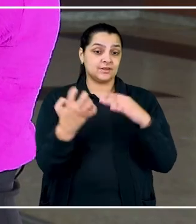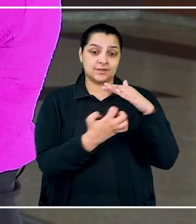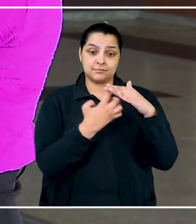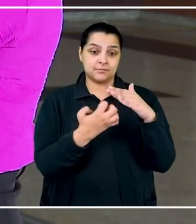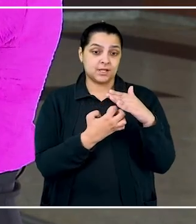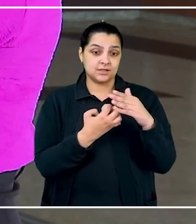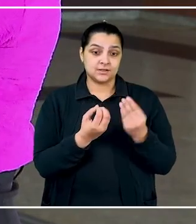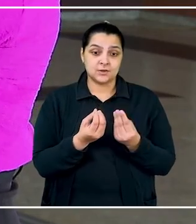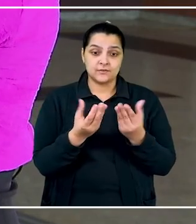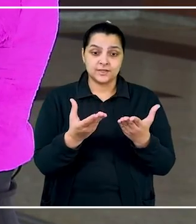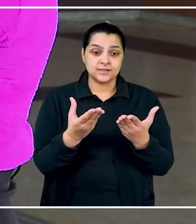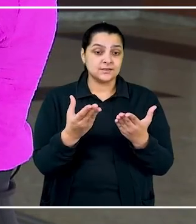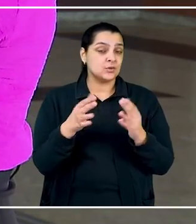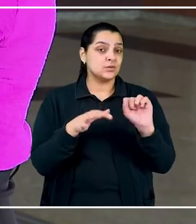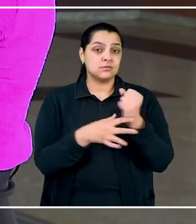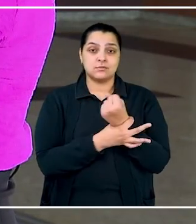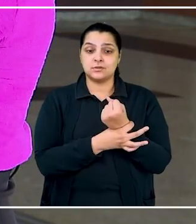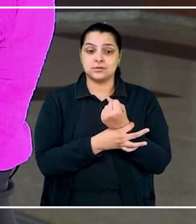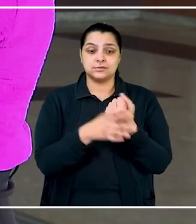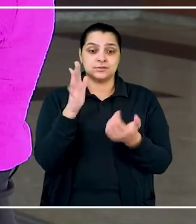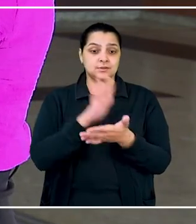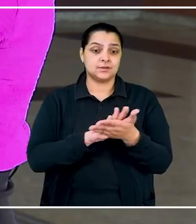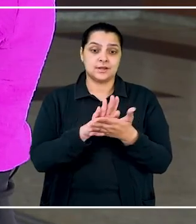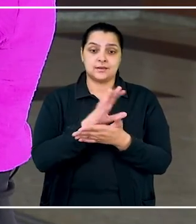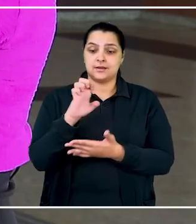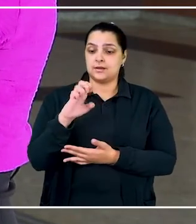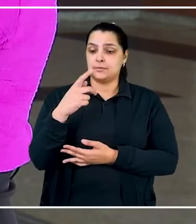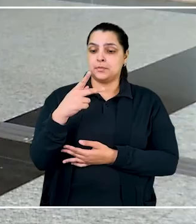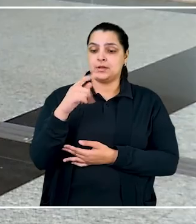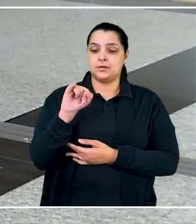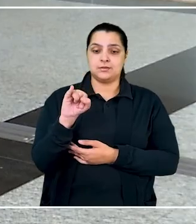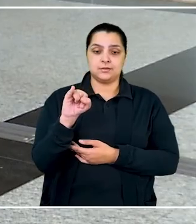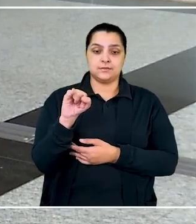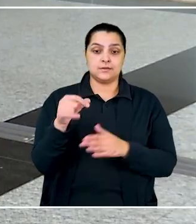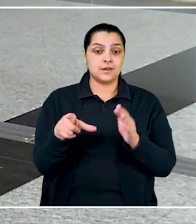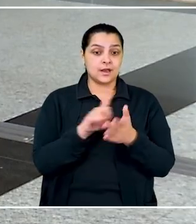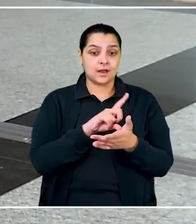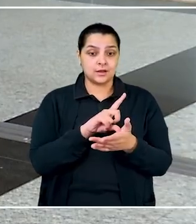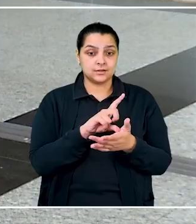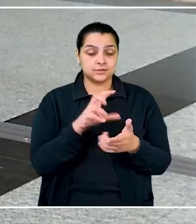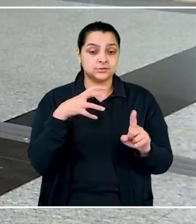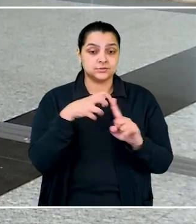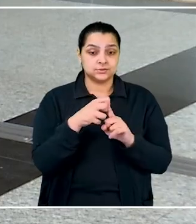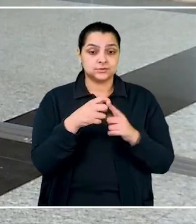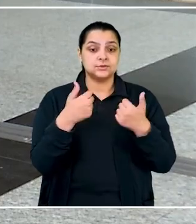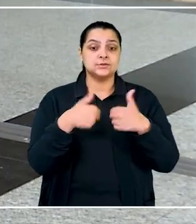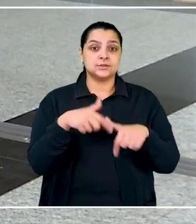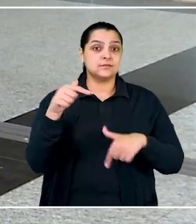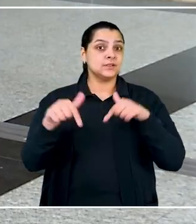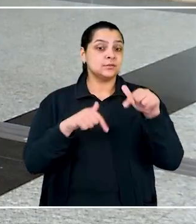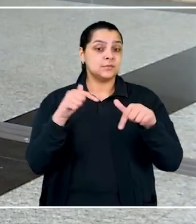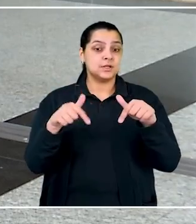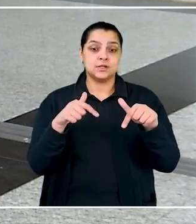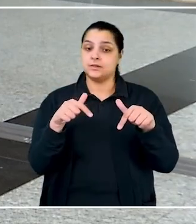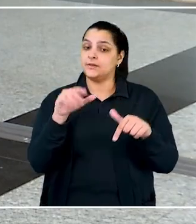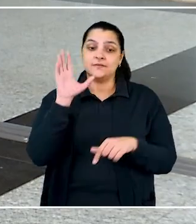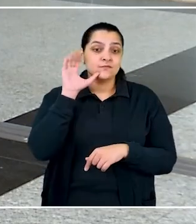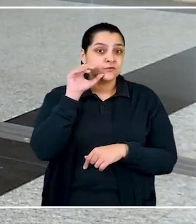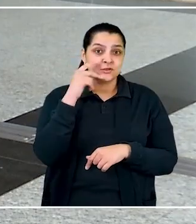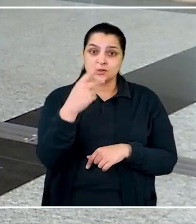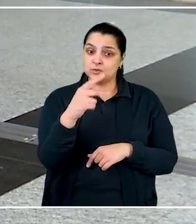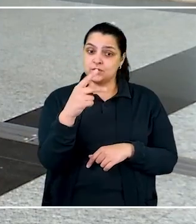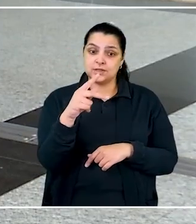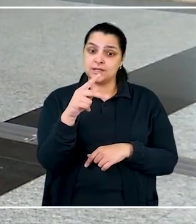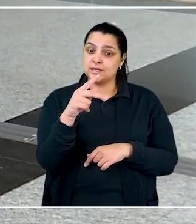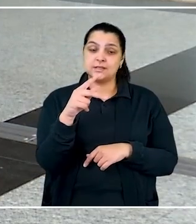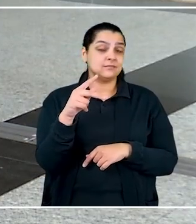que a empresa não oferecia equipamentos de proteção individual. E antes do acidente, ele estava trabalhando fora da